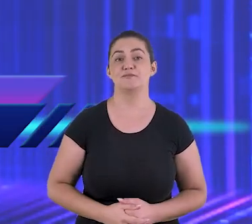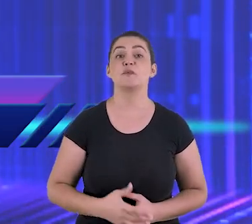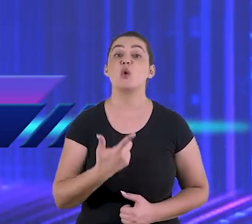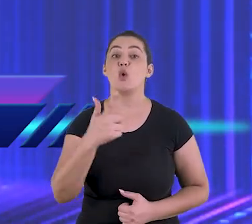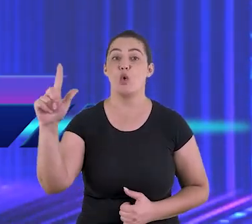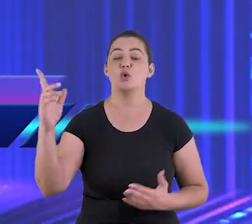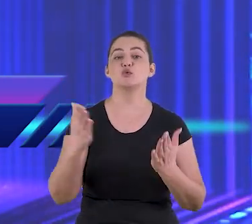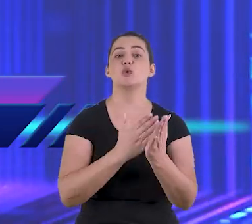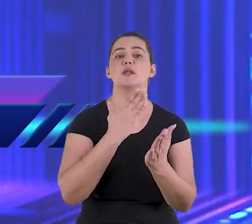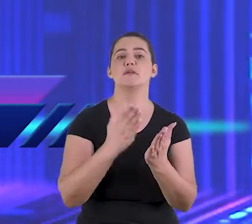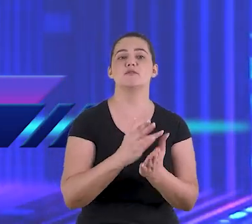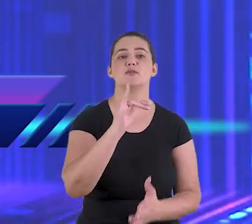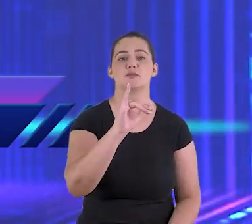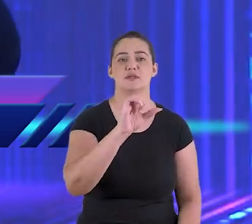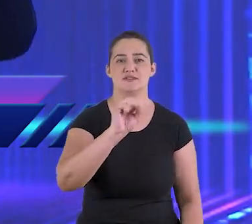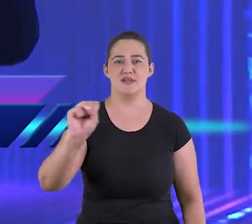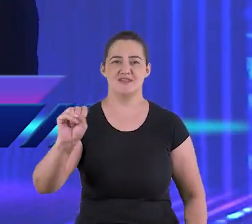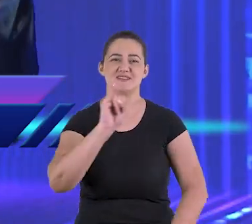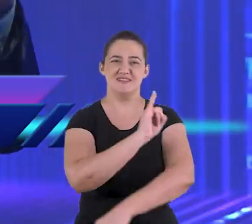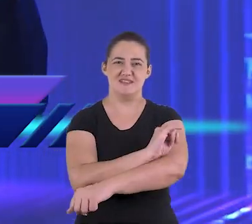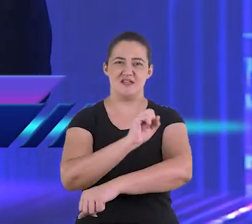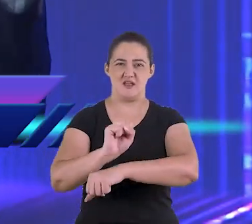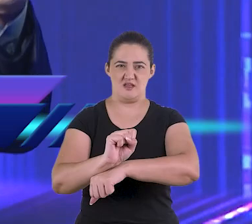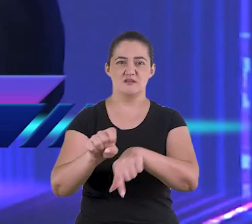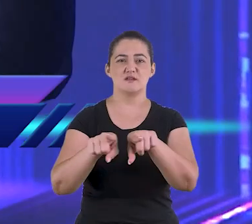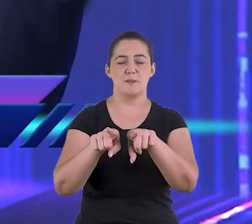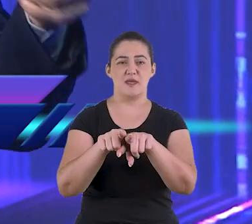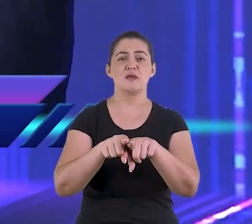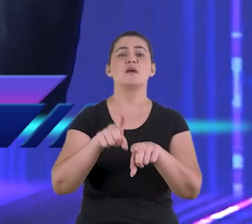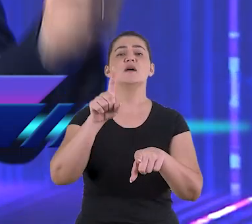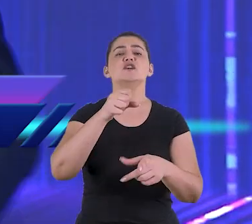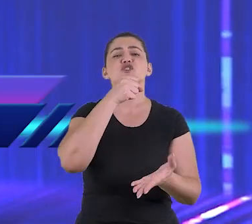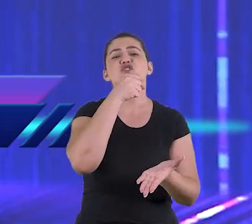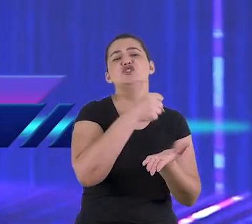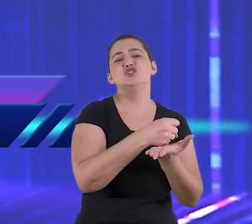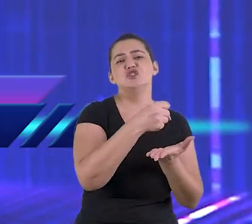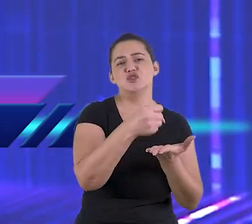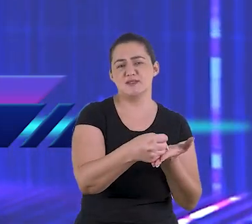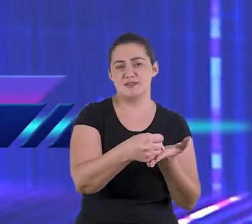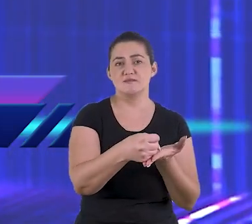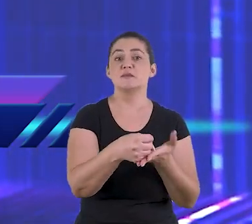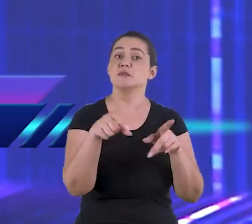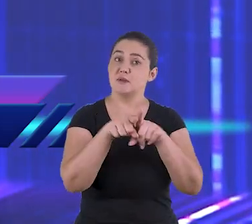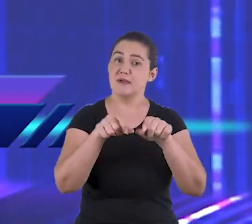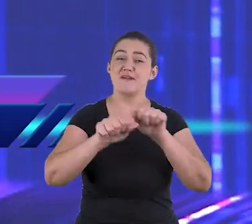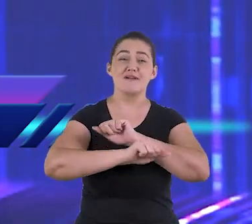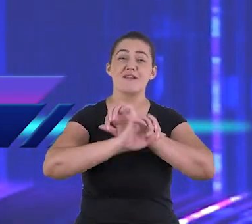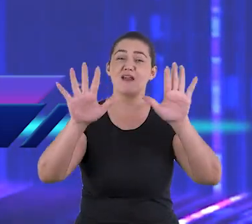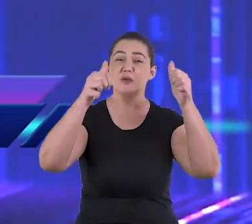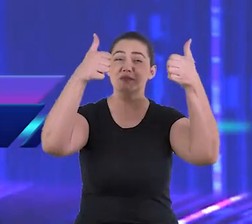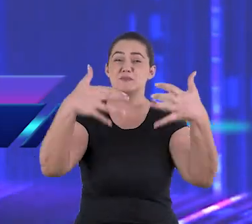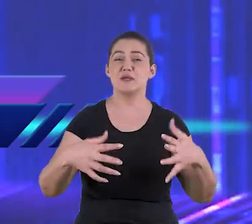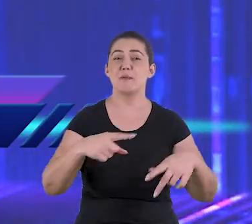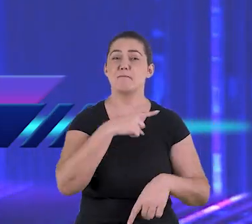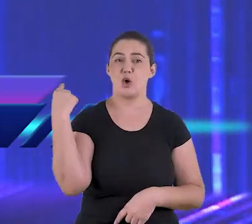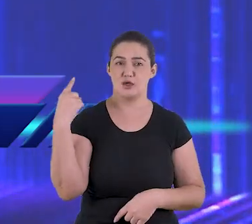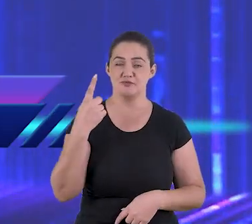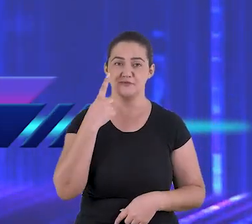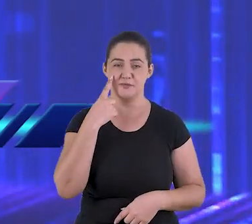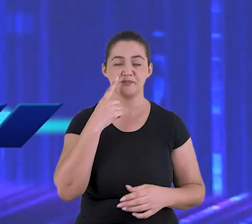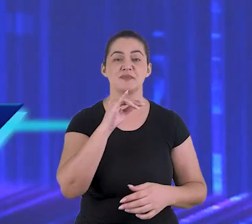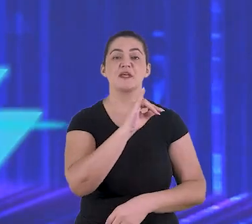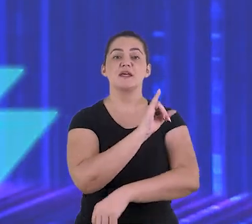conosco. O livro de Isaías, que também está no Antigo Testamento, fala claramente sobre a morte. Vamos